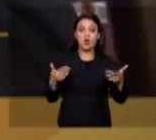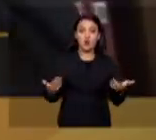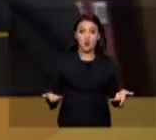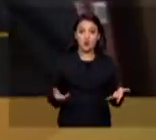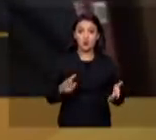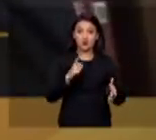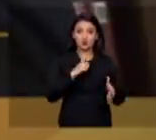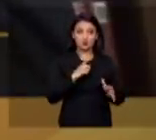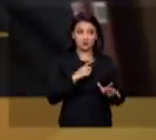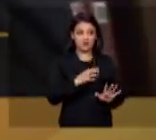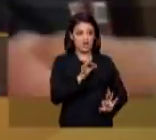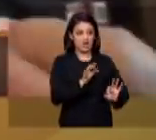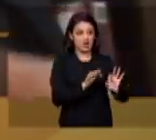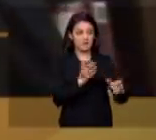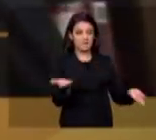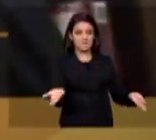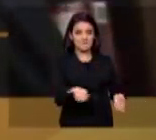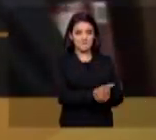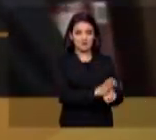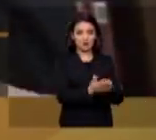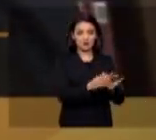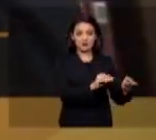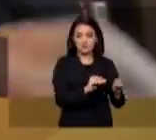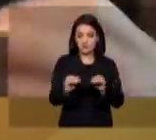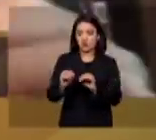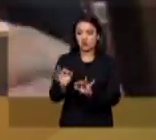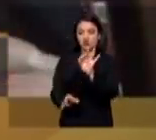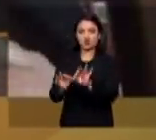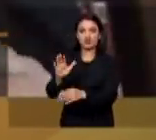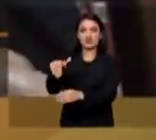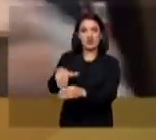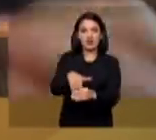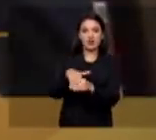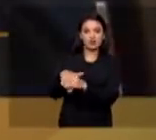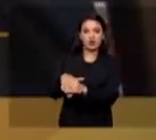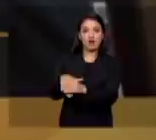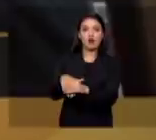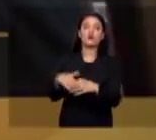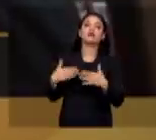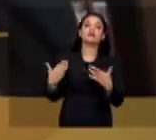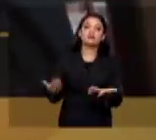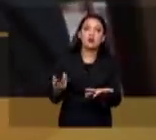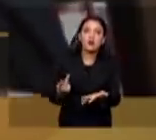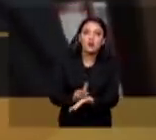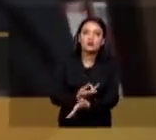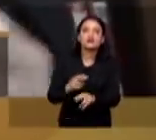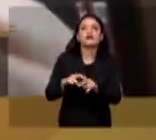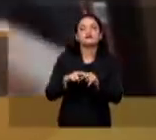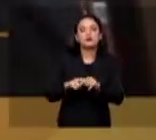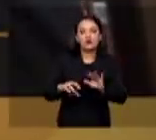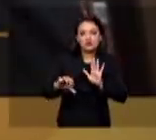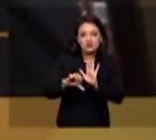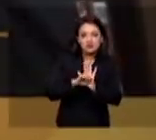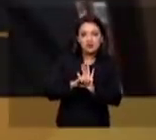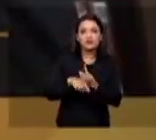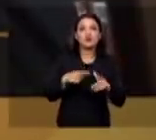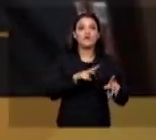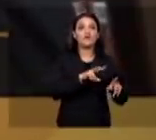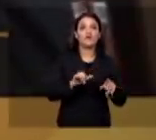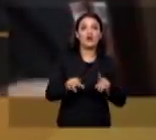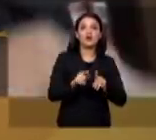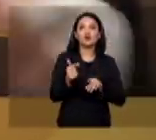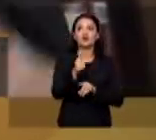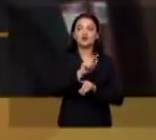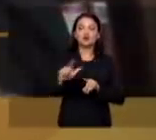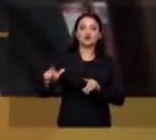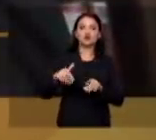para a Justiça Eleitoral e, juntamente com esse deslocamento em função dos crimes eleitorais, vão os crimes